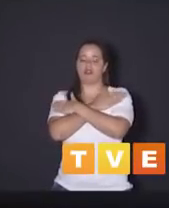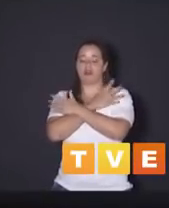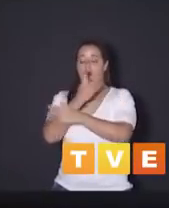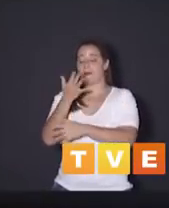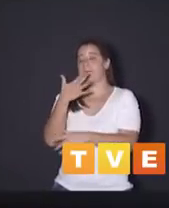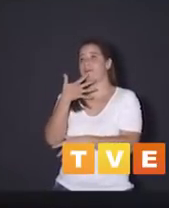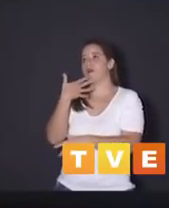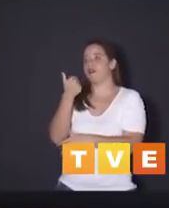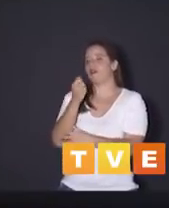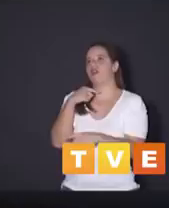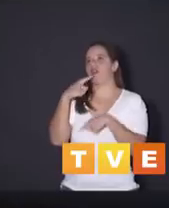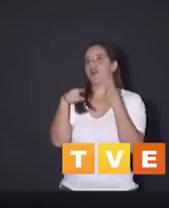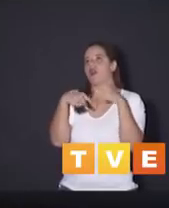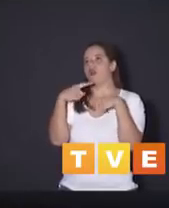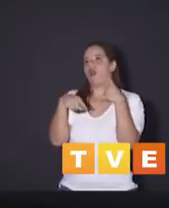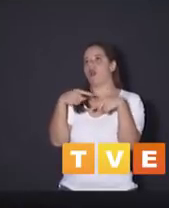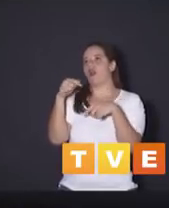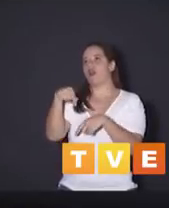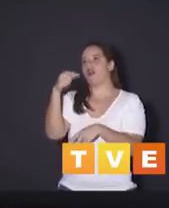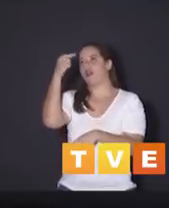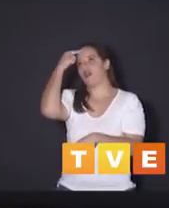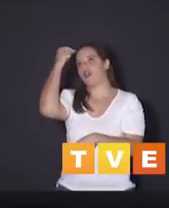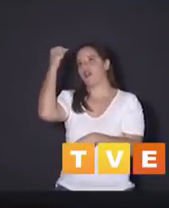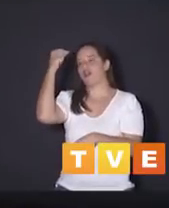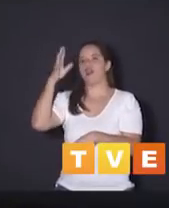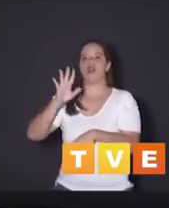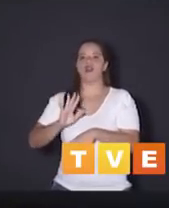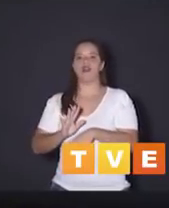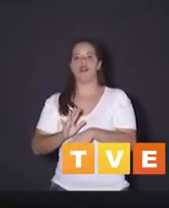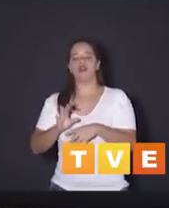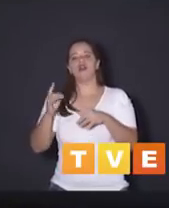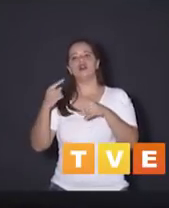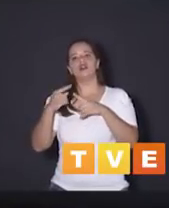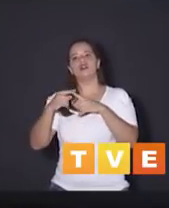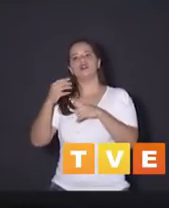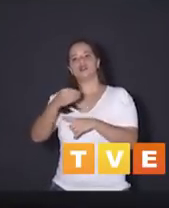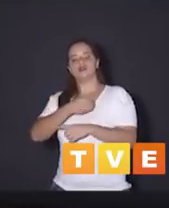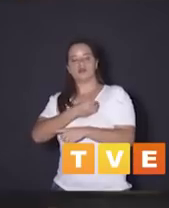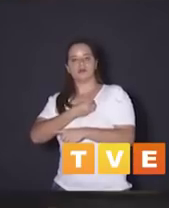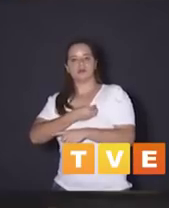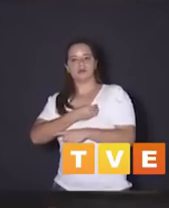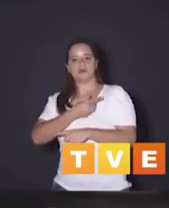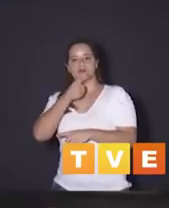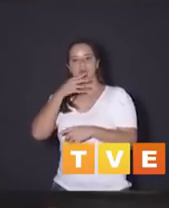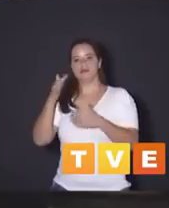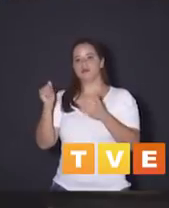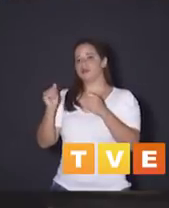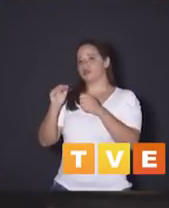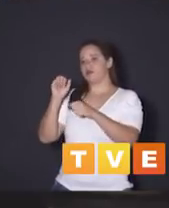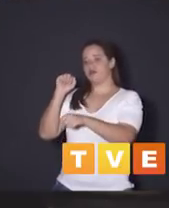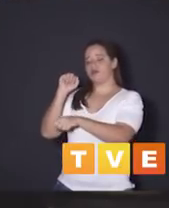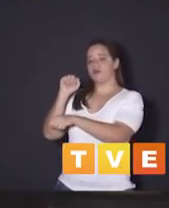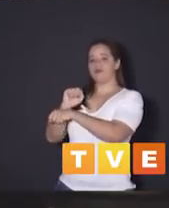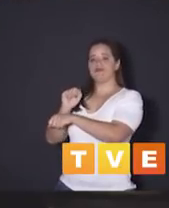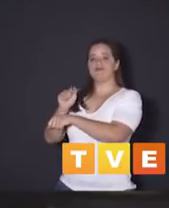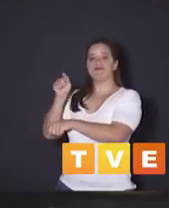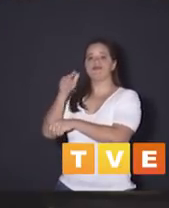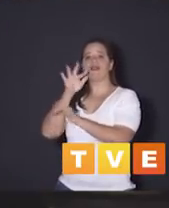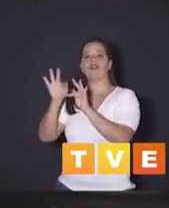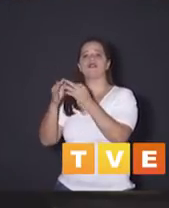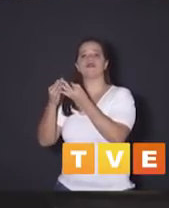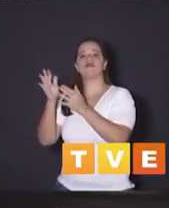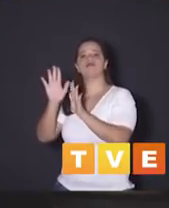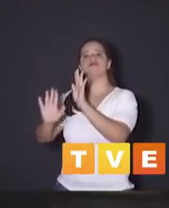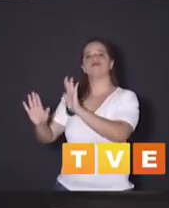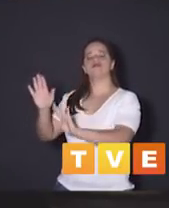enrolando aqui na universidade e eles estão abrigados pelas famílias com